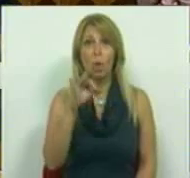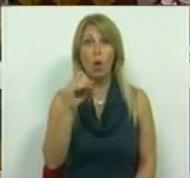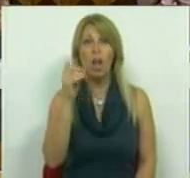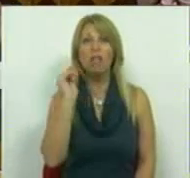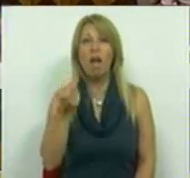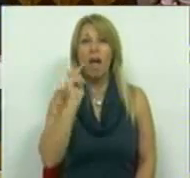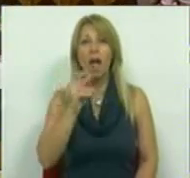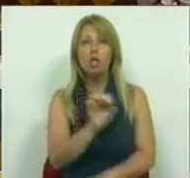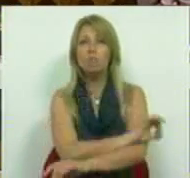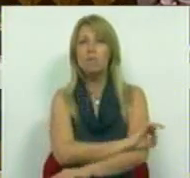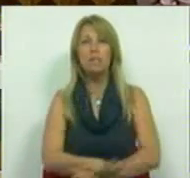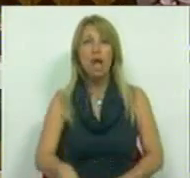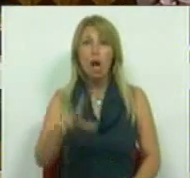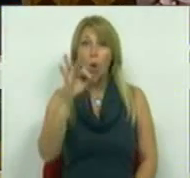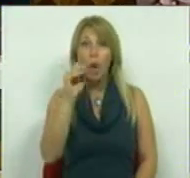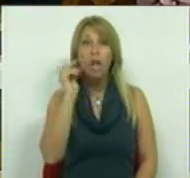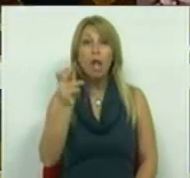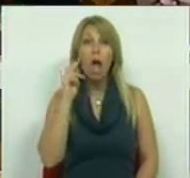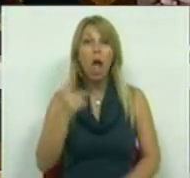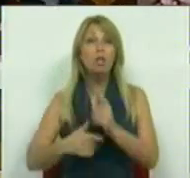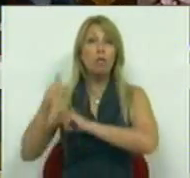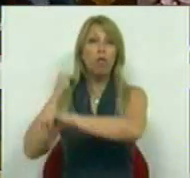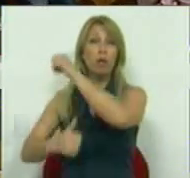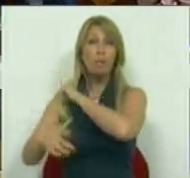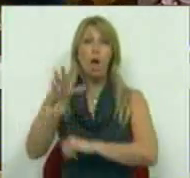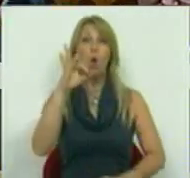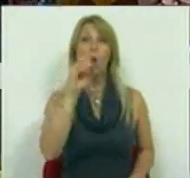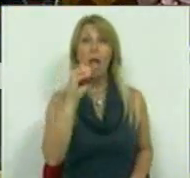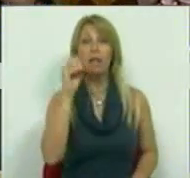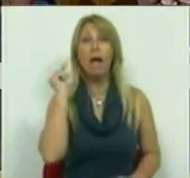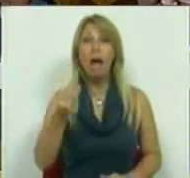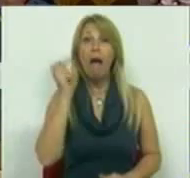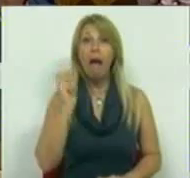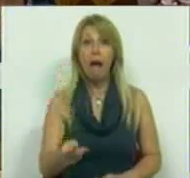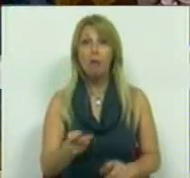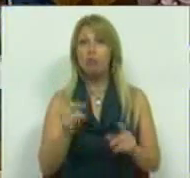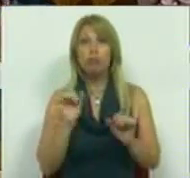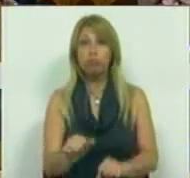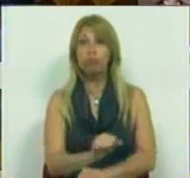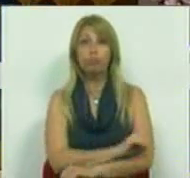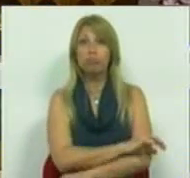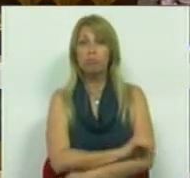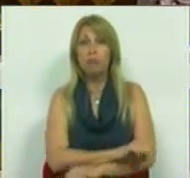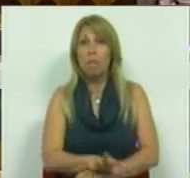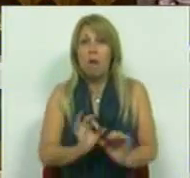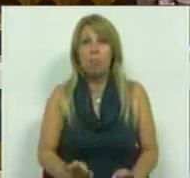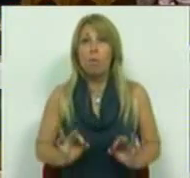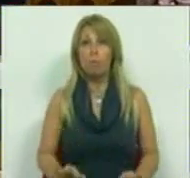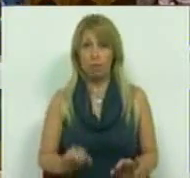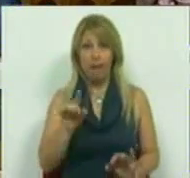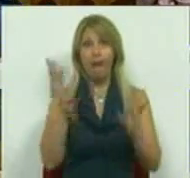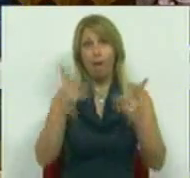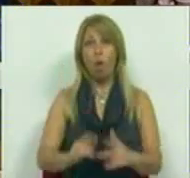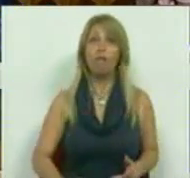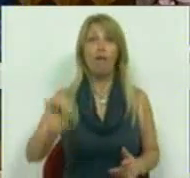de recuo, 40 anos de desemprego, e isto é o vosso sucesso, nas vossas contas, no que vocês apresentam. É claro,